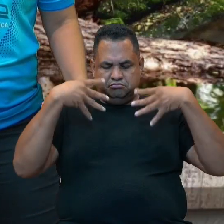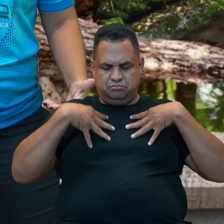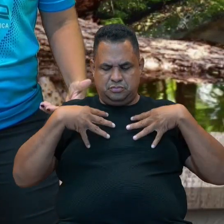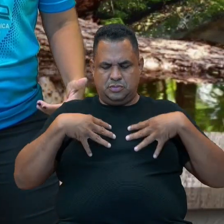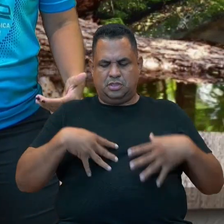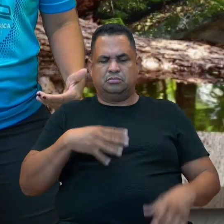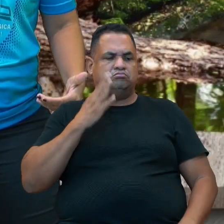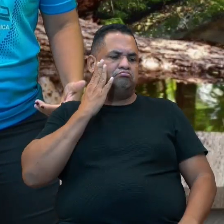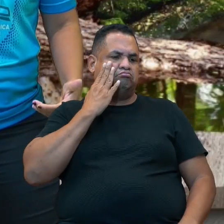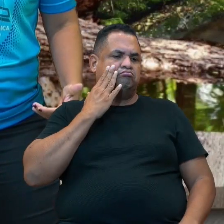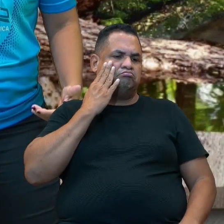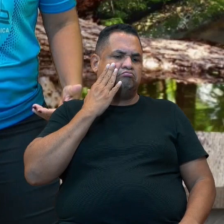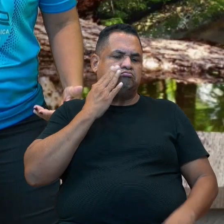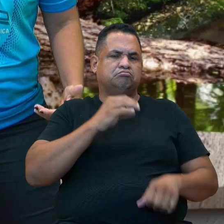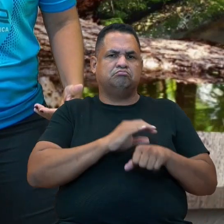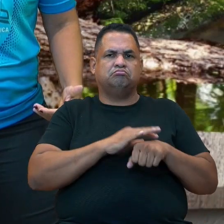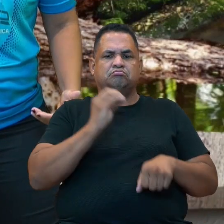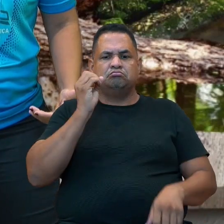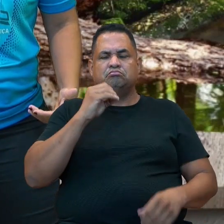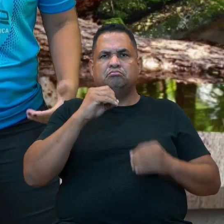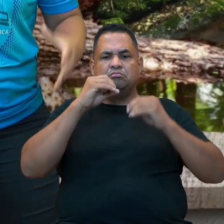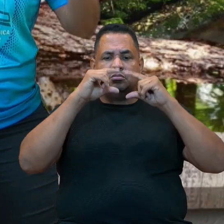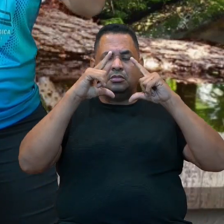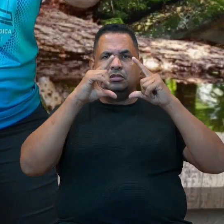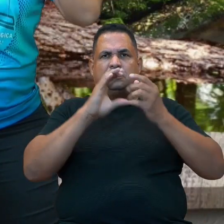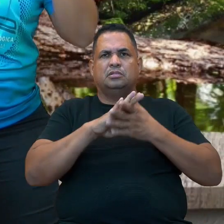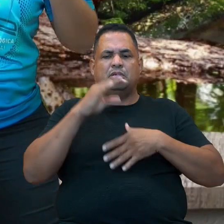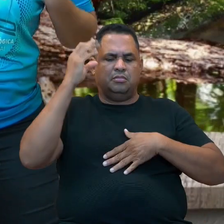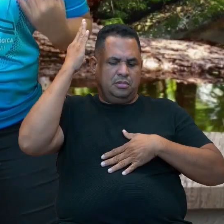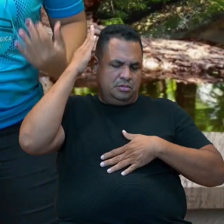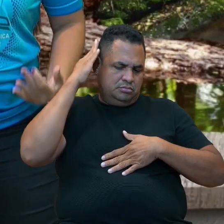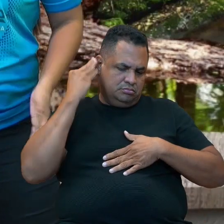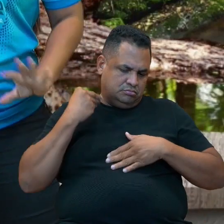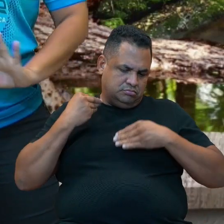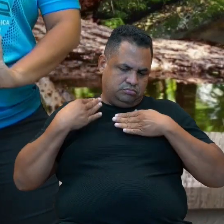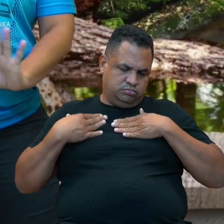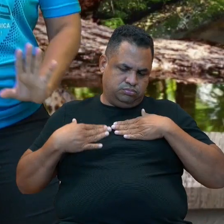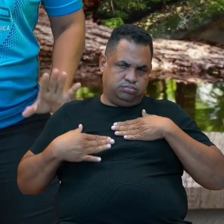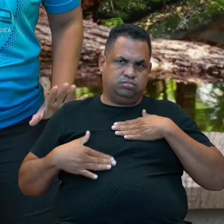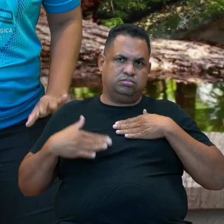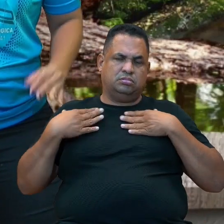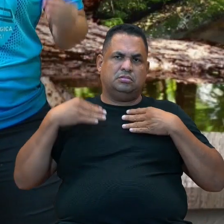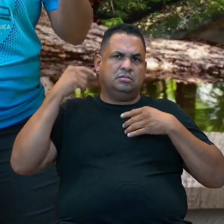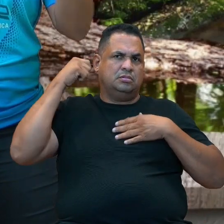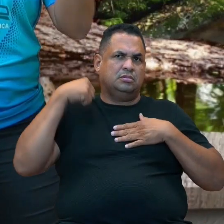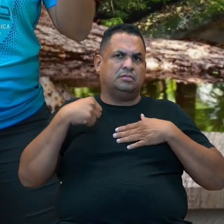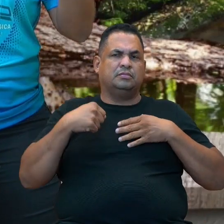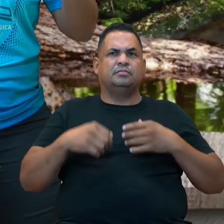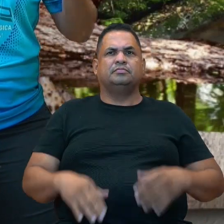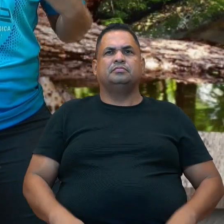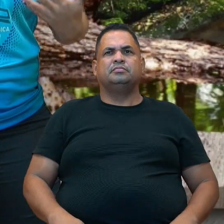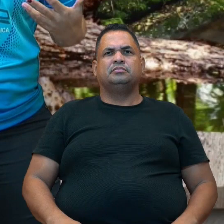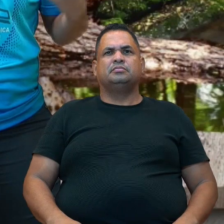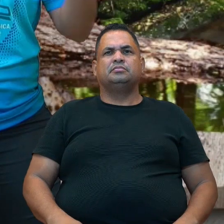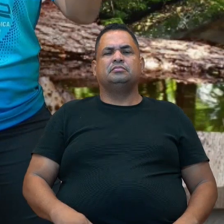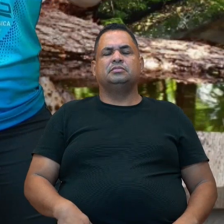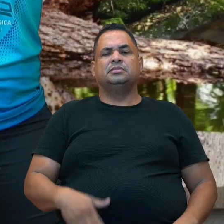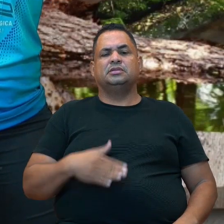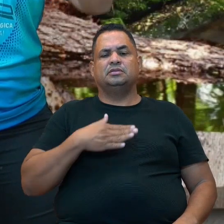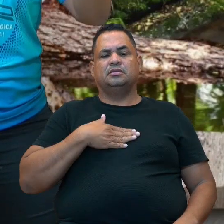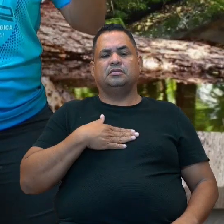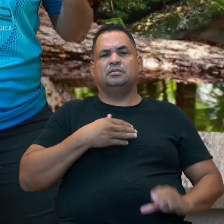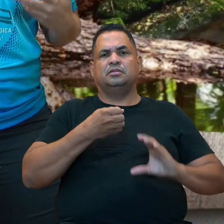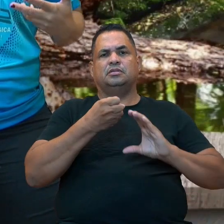clara, né? Cabelo não é liso, cabelo é crespo, né? Lisando, mas enfim, as minhas características que